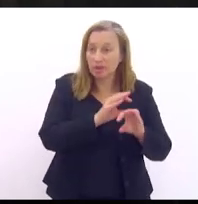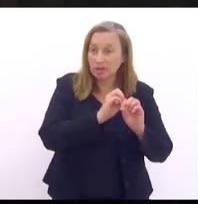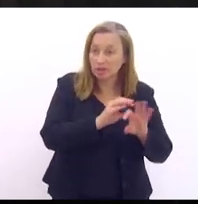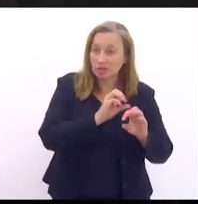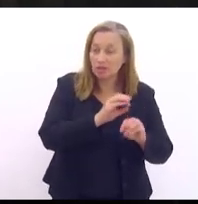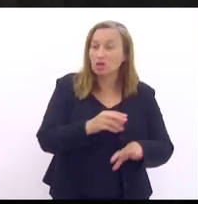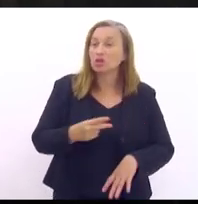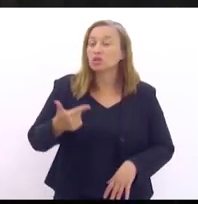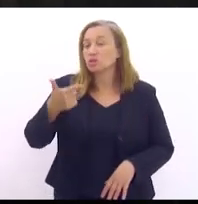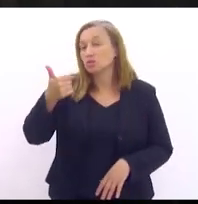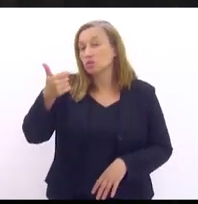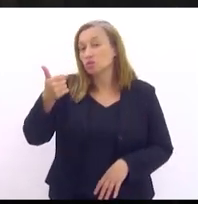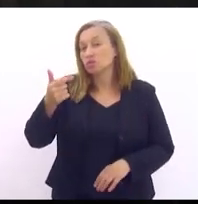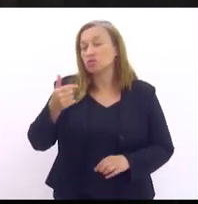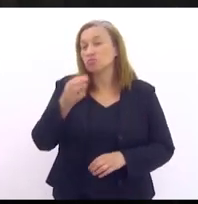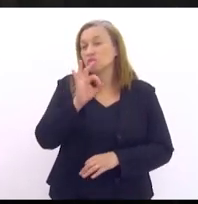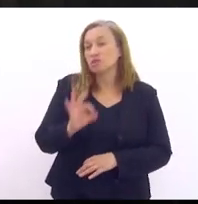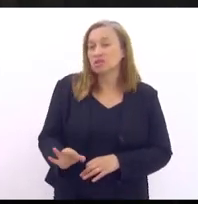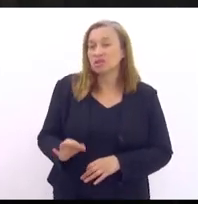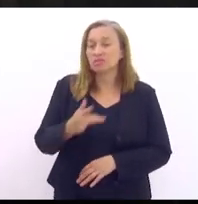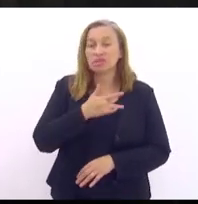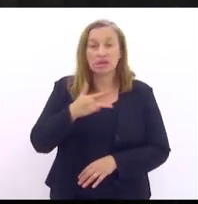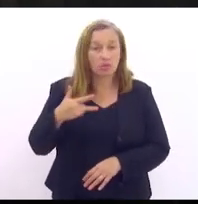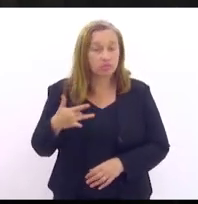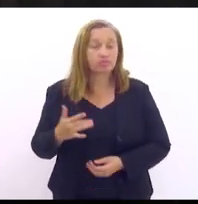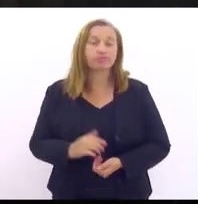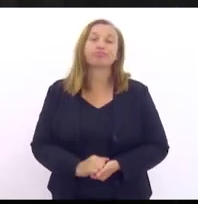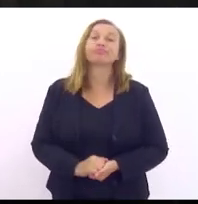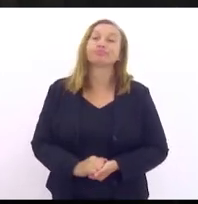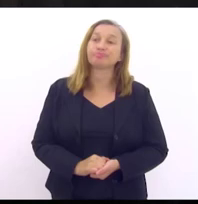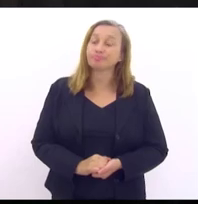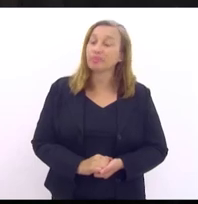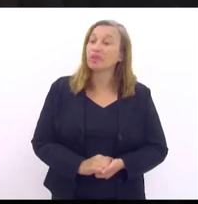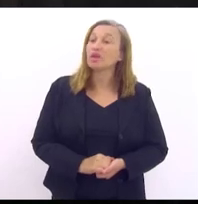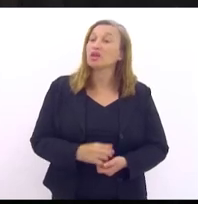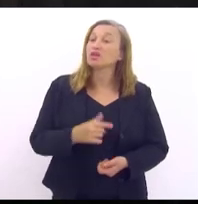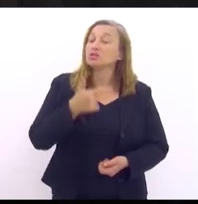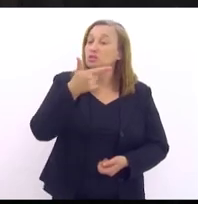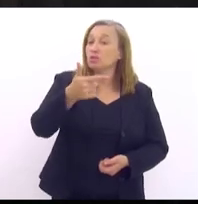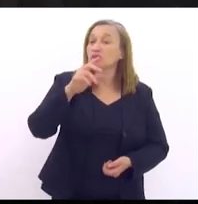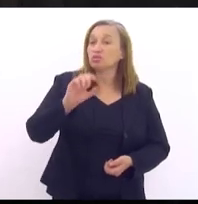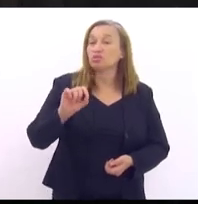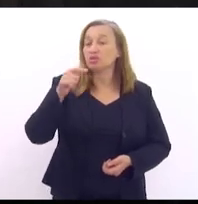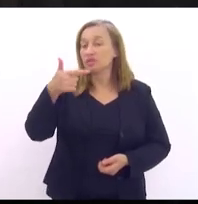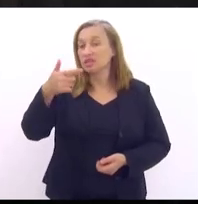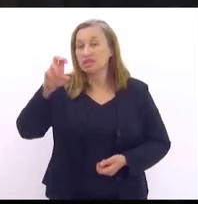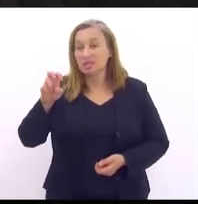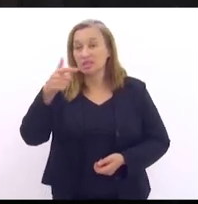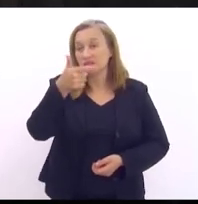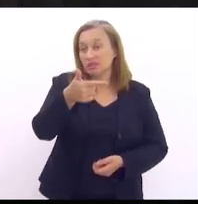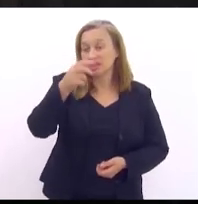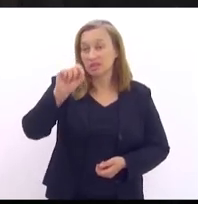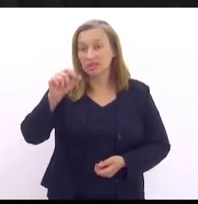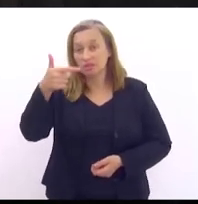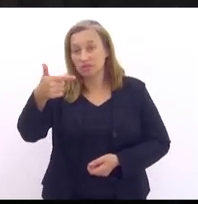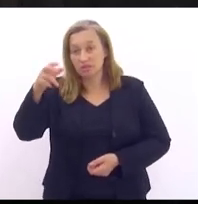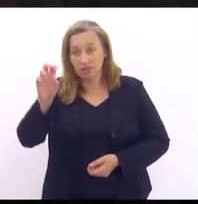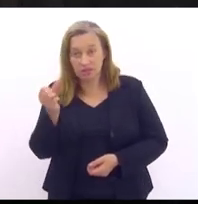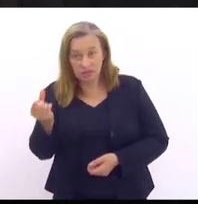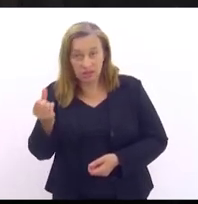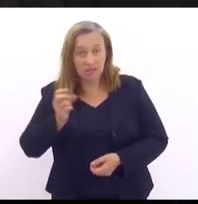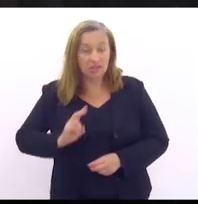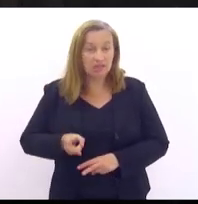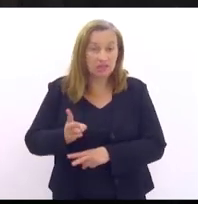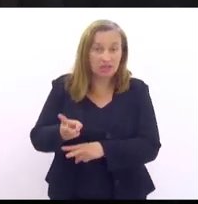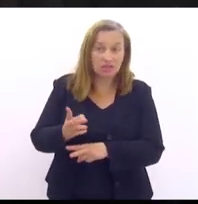e 12% para a saúde. E em 2025, 26 daí em diante, a